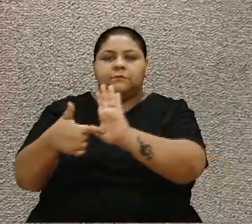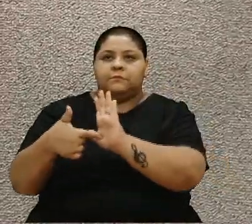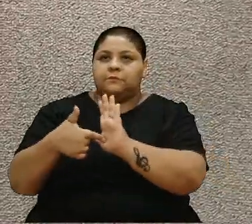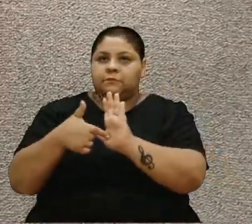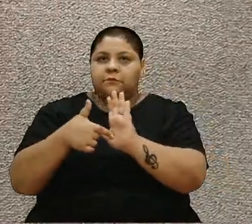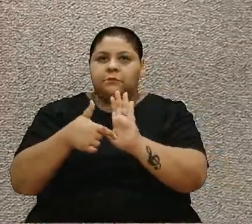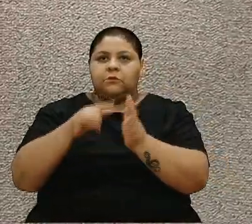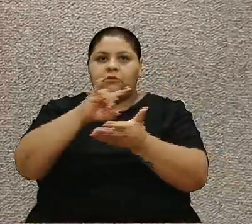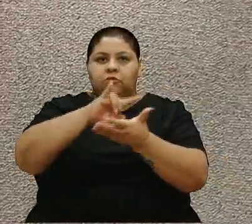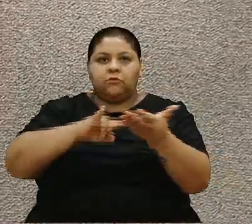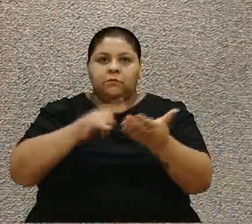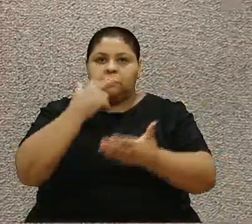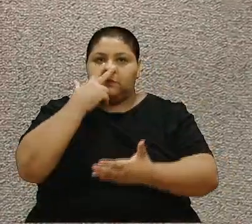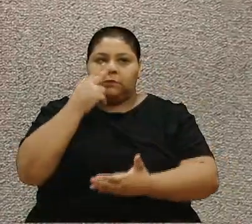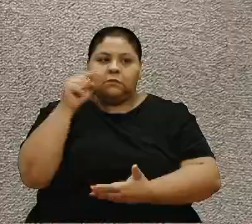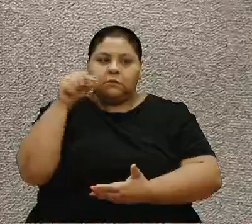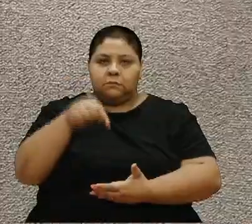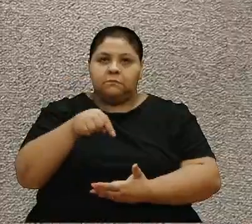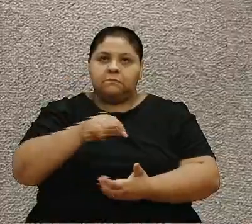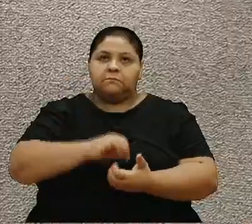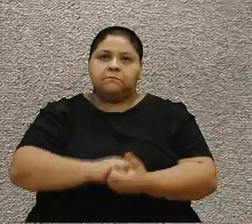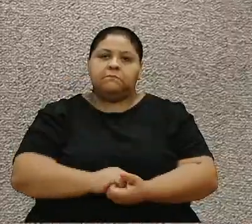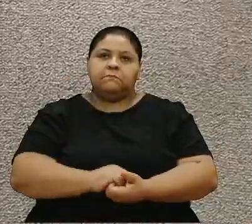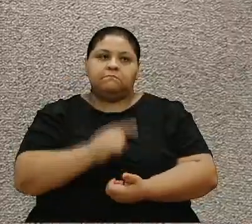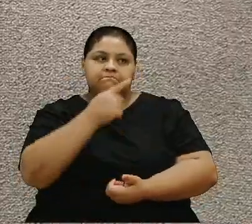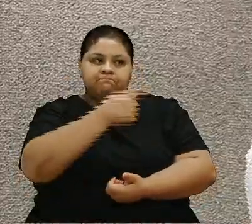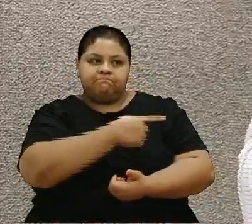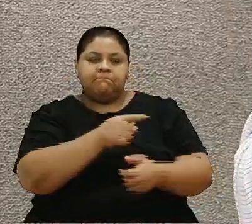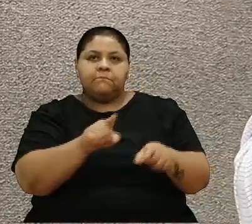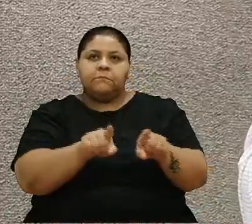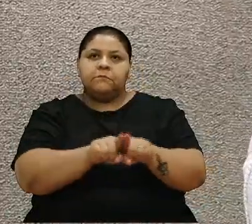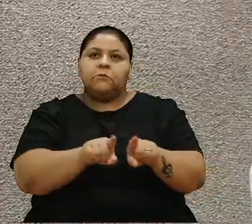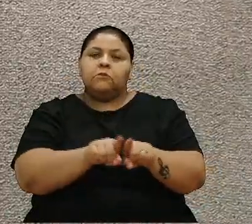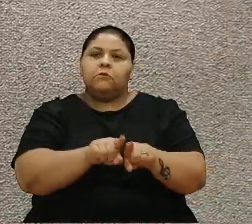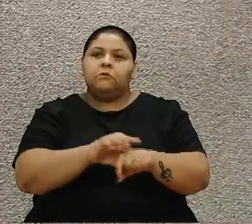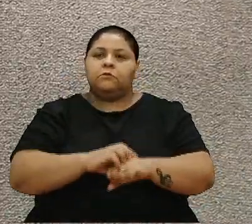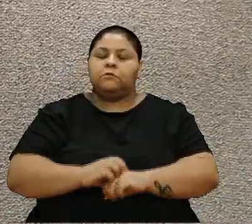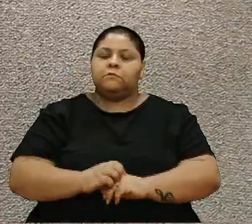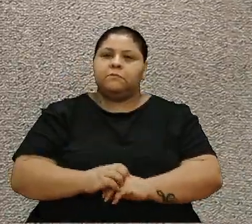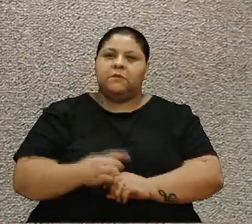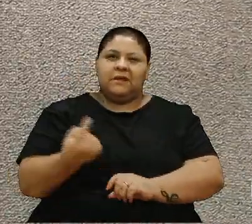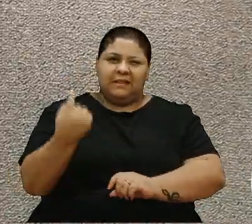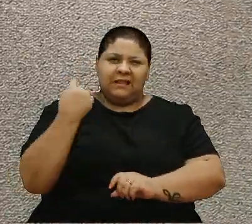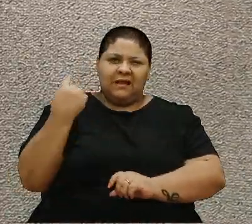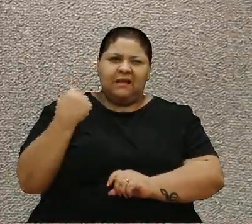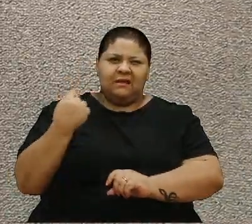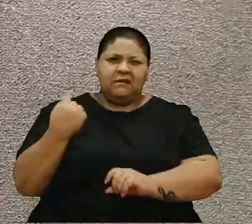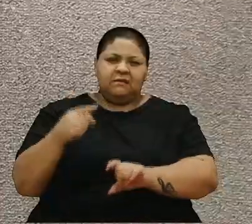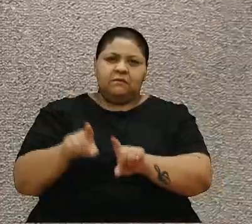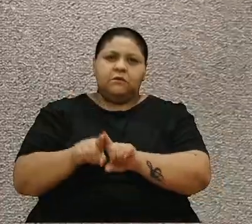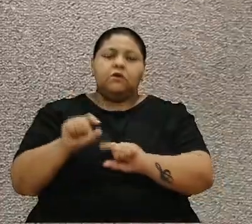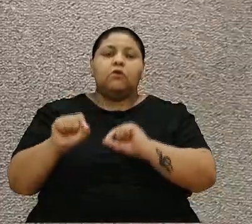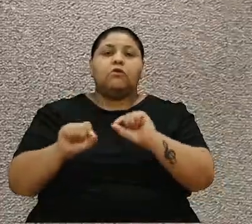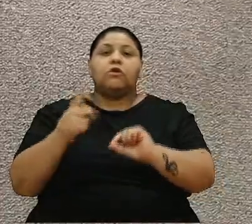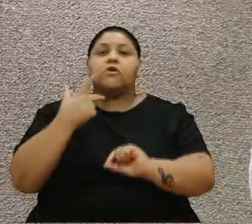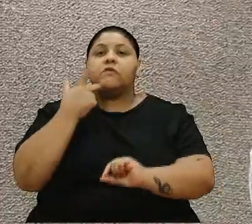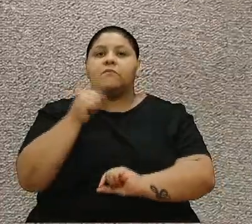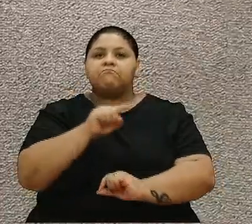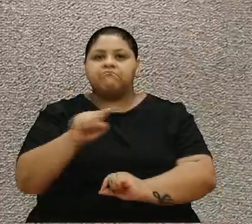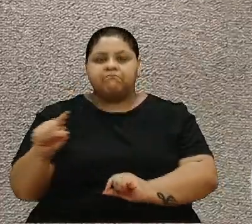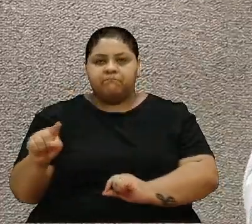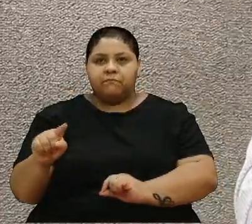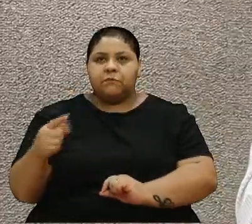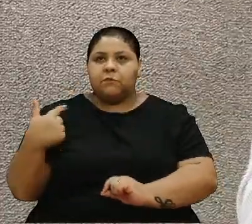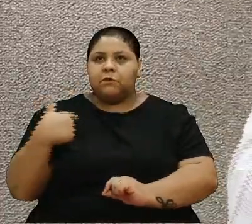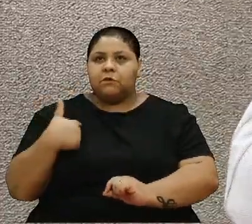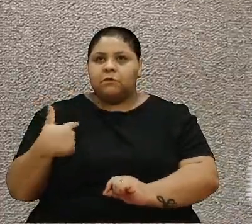essa, na outra legislação. As senhoras aqui também estavam presentes na época. E o que eu queria dizer é o seguinte, que